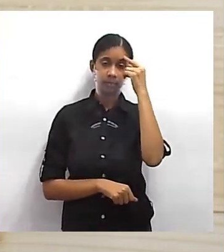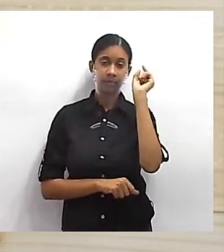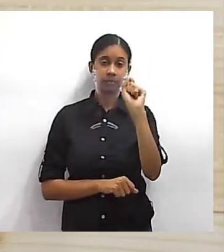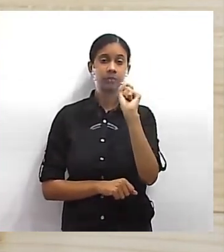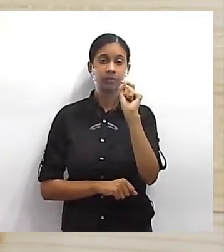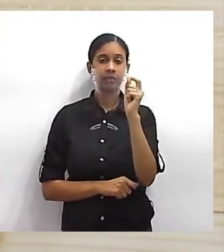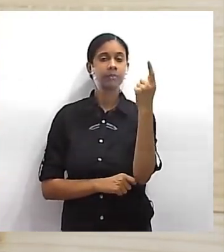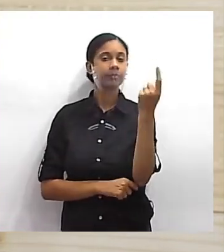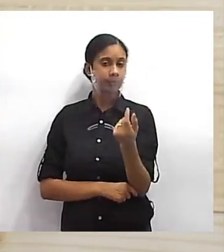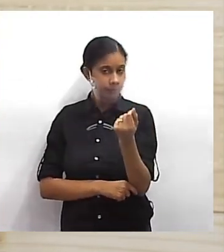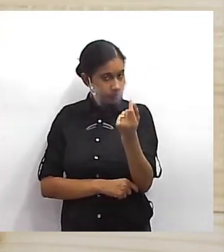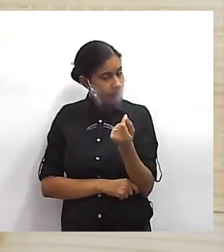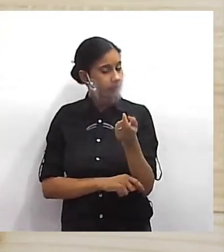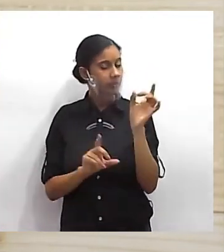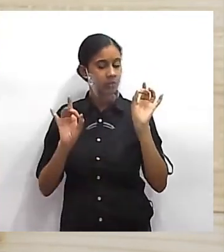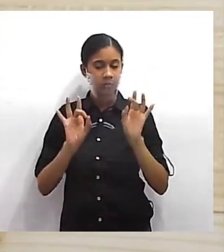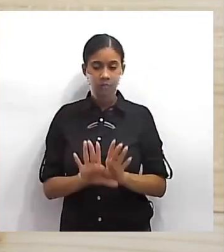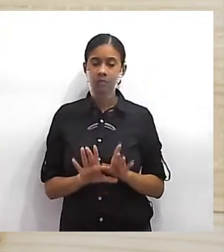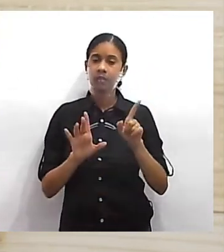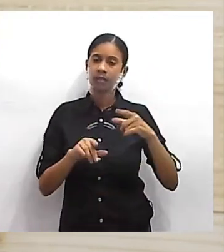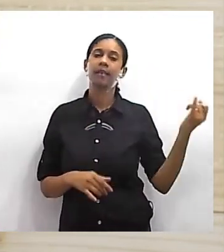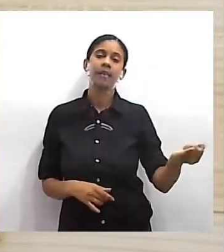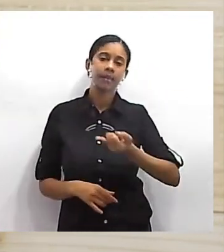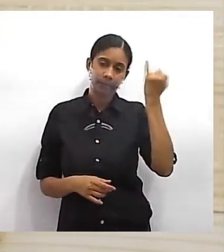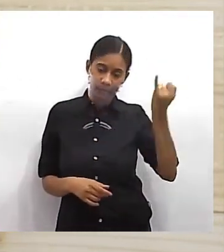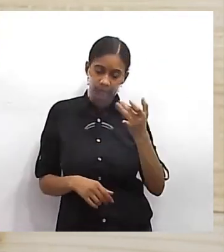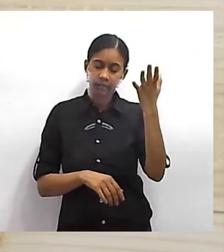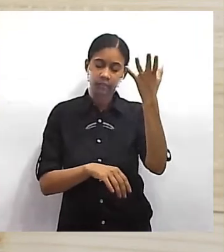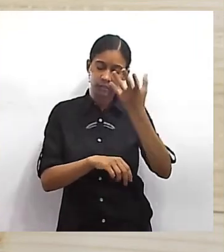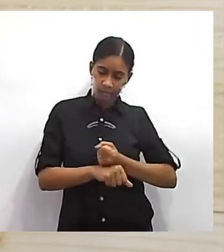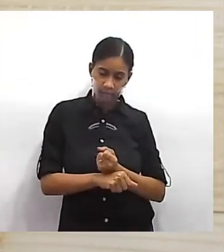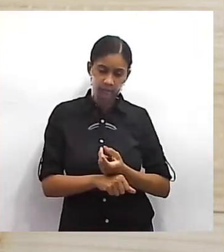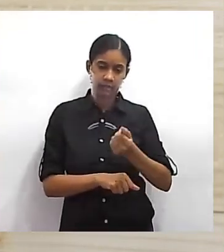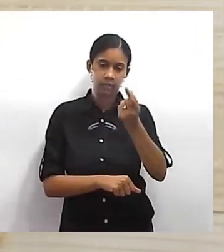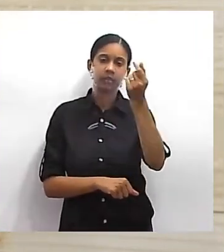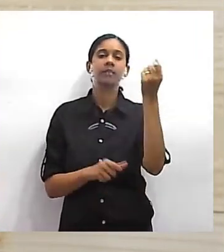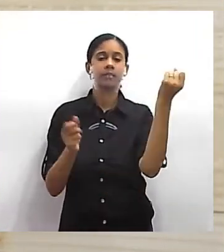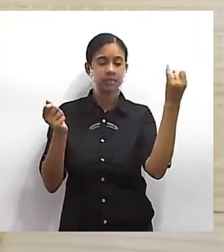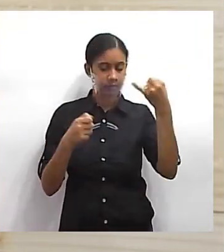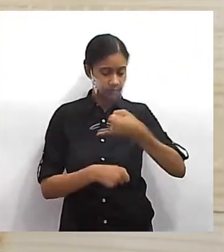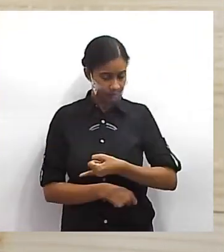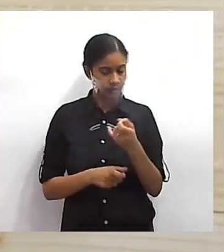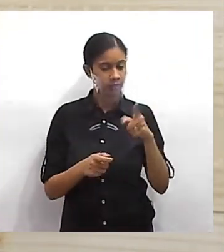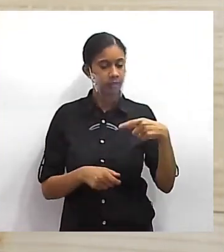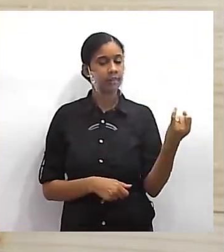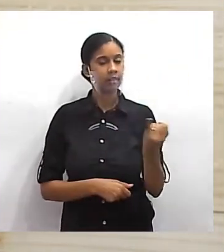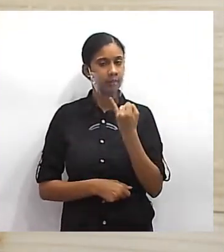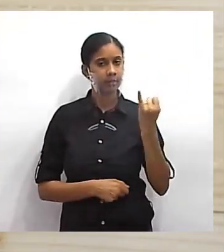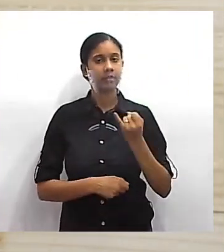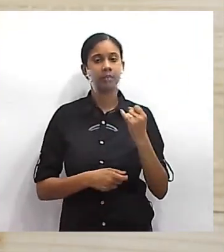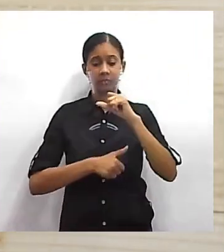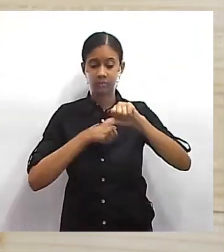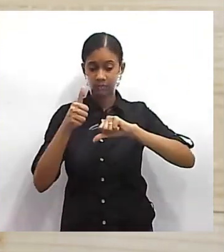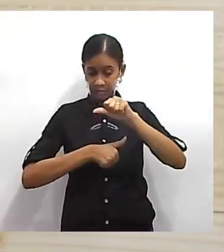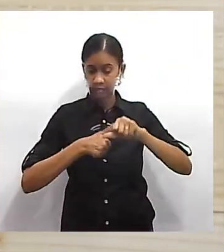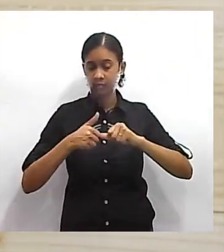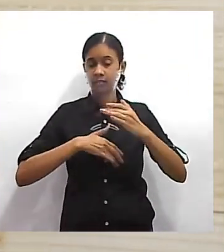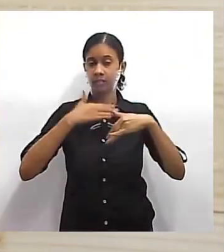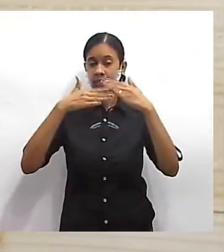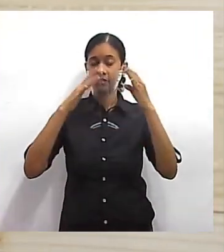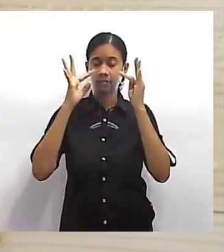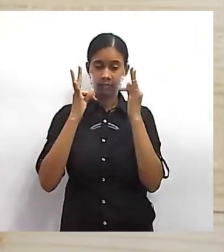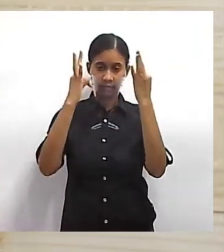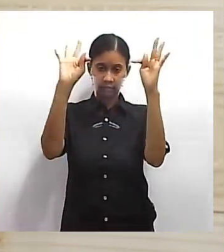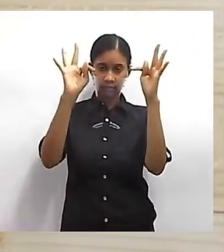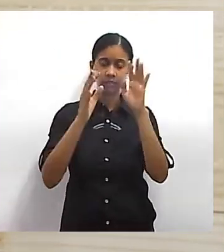É importante o capitalismo, sim, para o desenvolvimento. Graças a eles, evoluímos muito em tecnologia, a questão dos recursos, da agregação